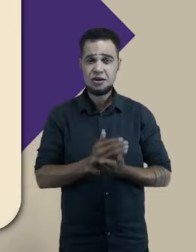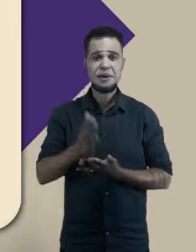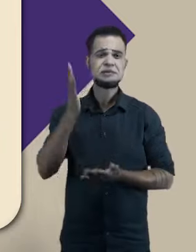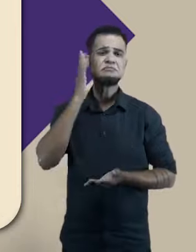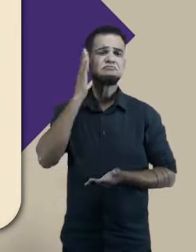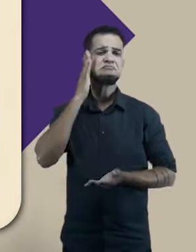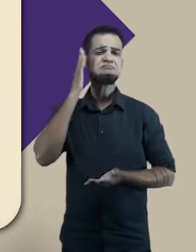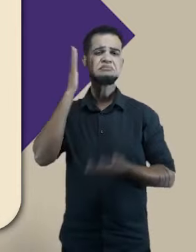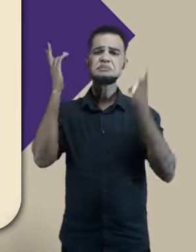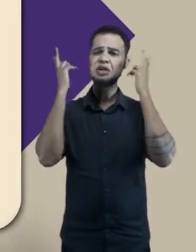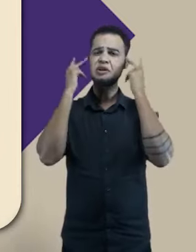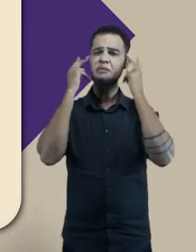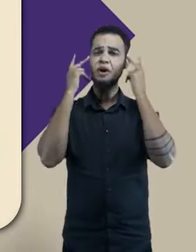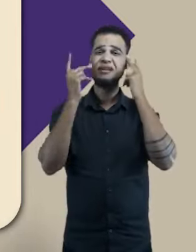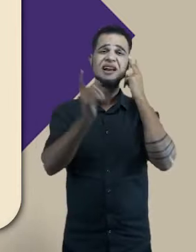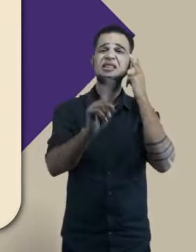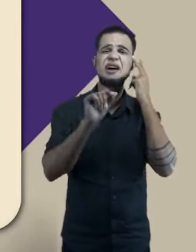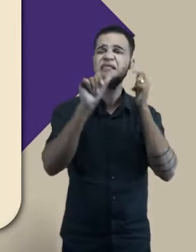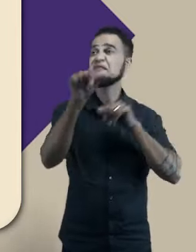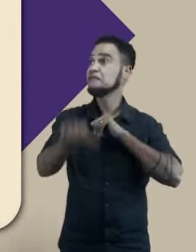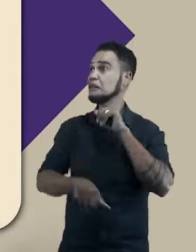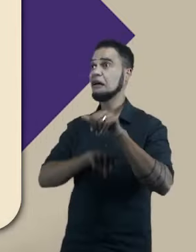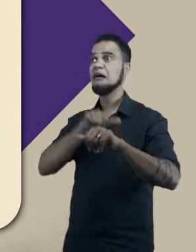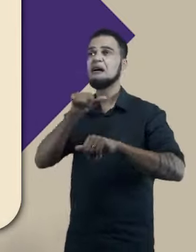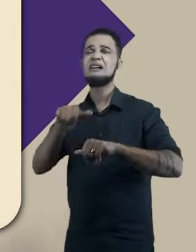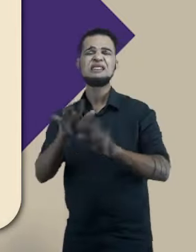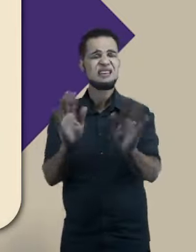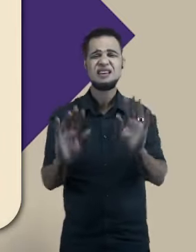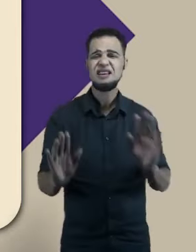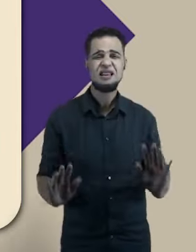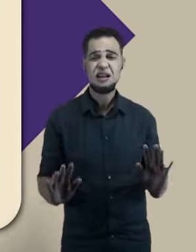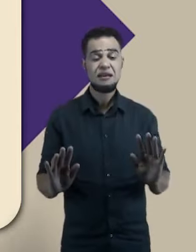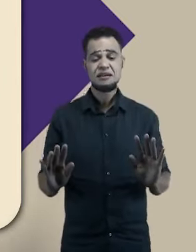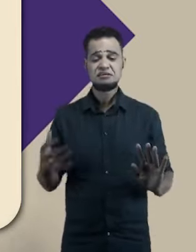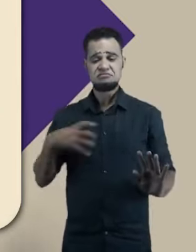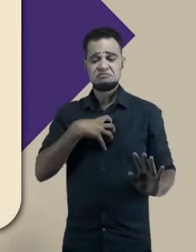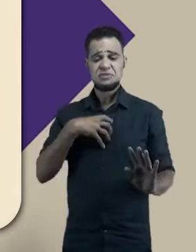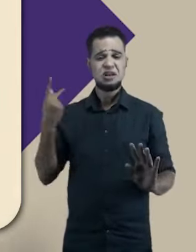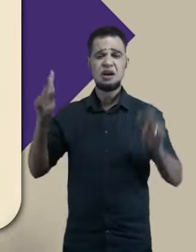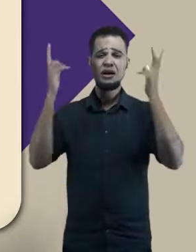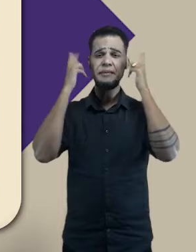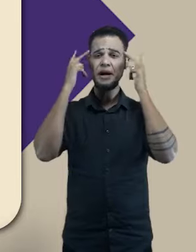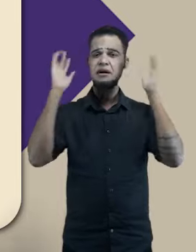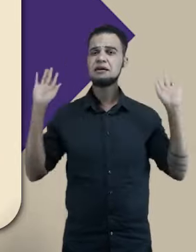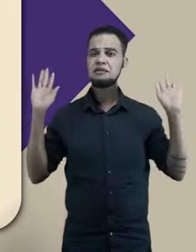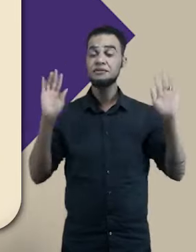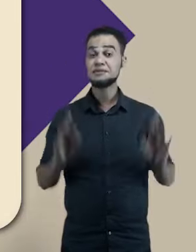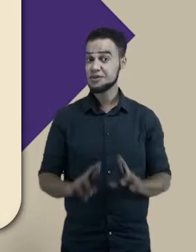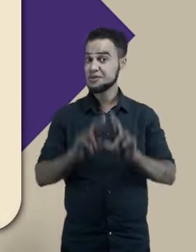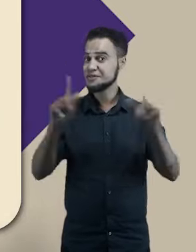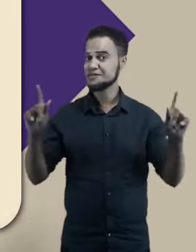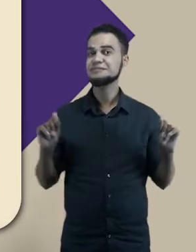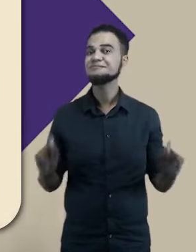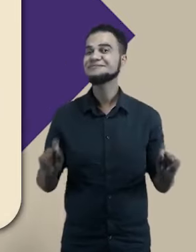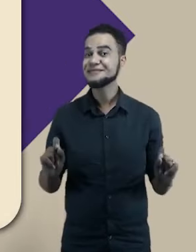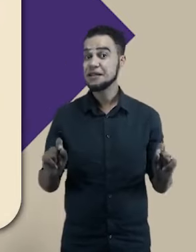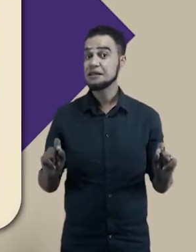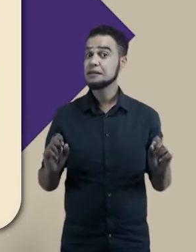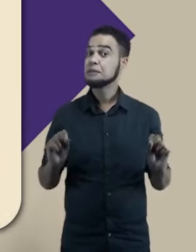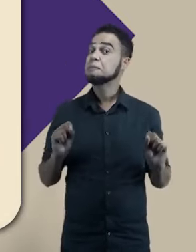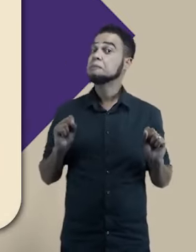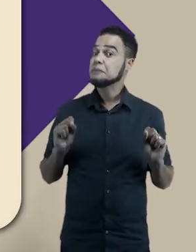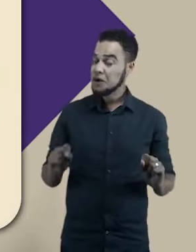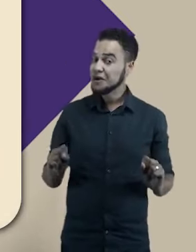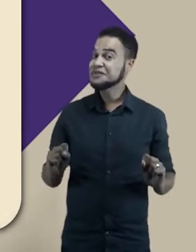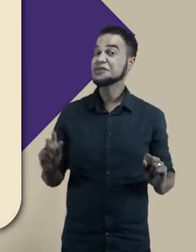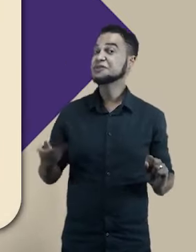entender isso, elas não vão virar nada, elas vão ser quem elas são. A única diferença que vai acontecer é que pode